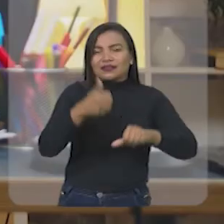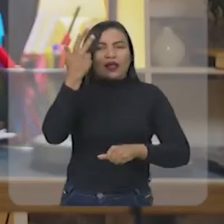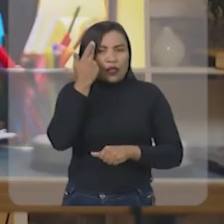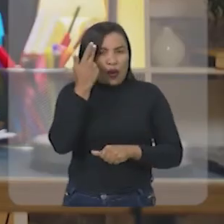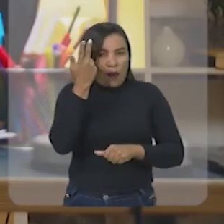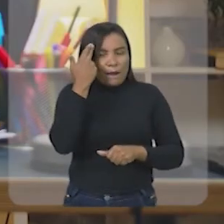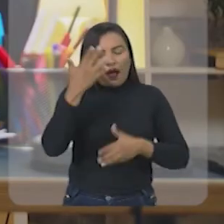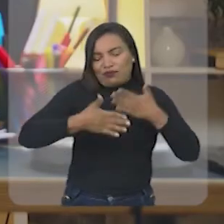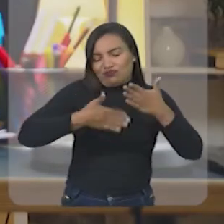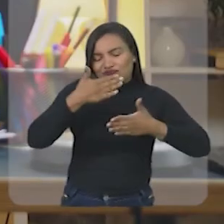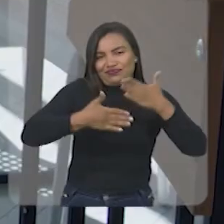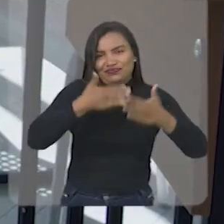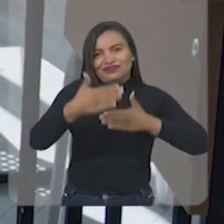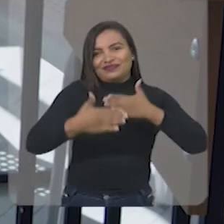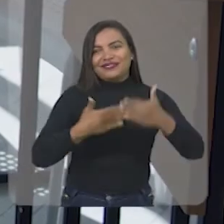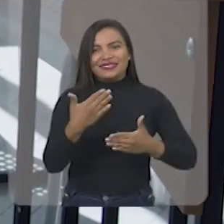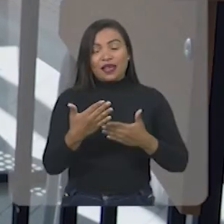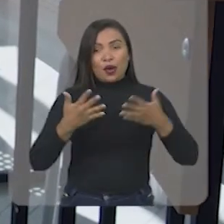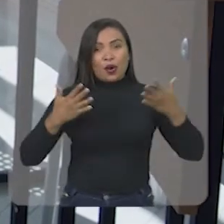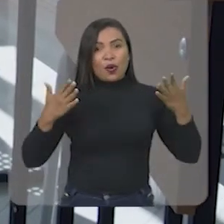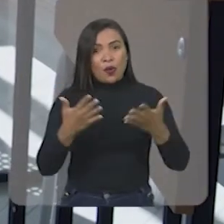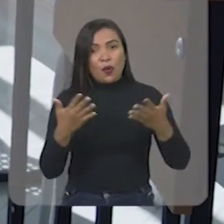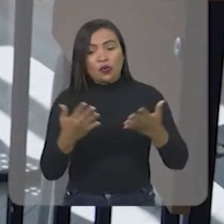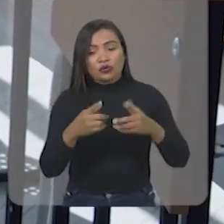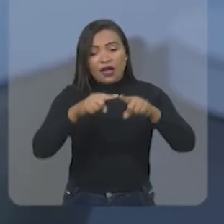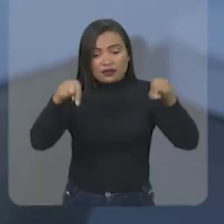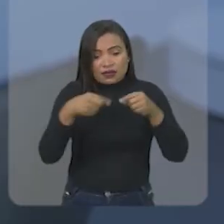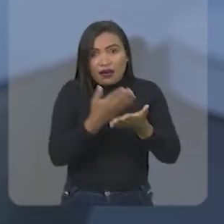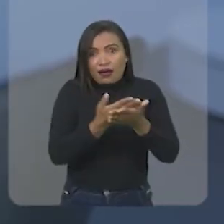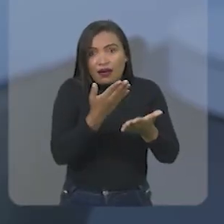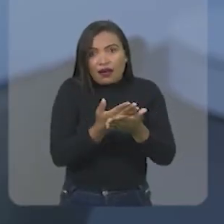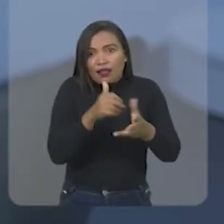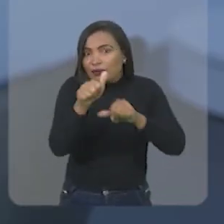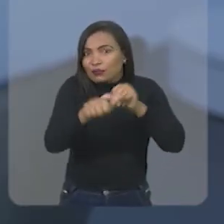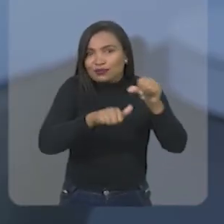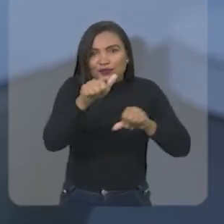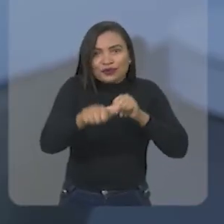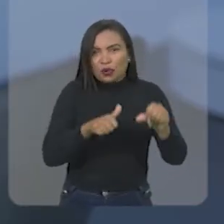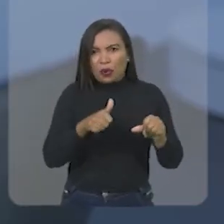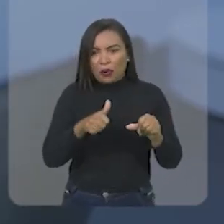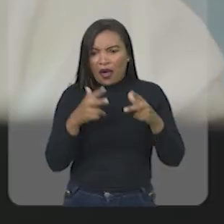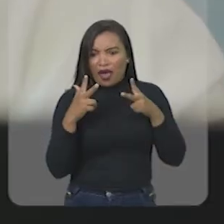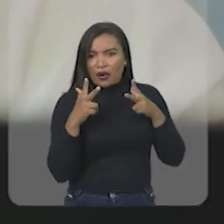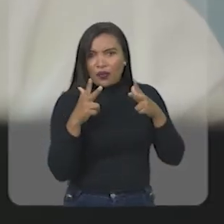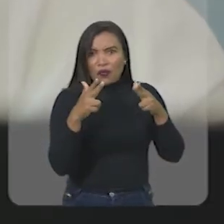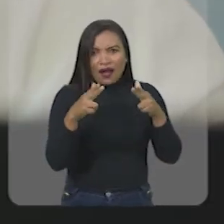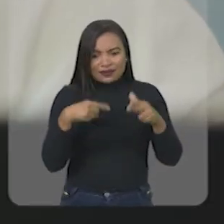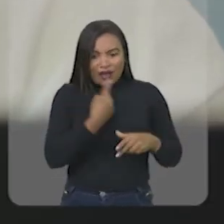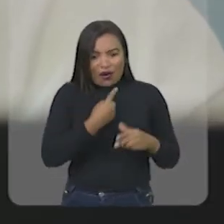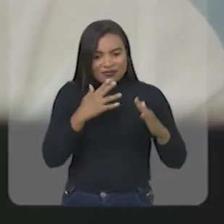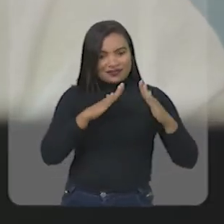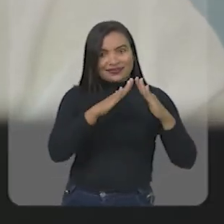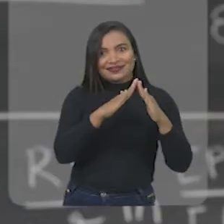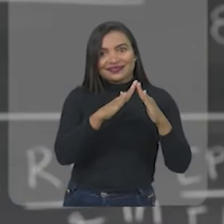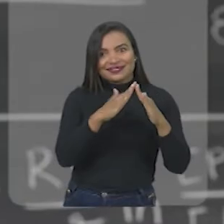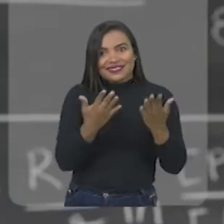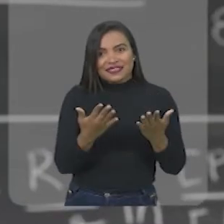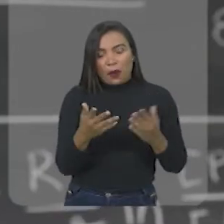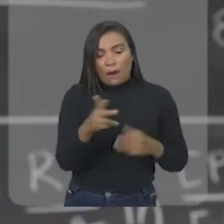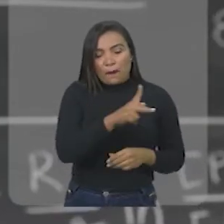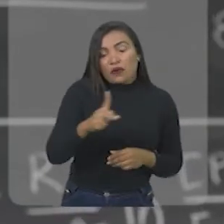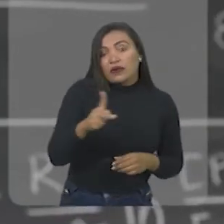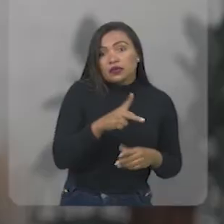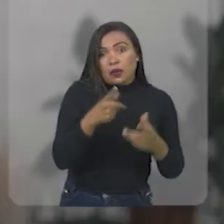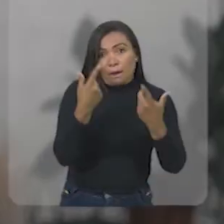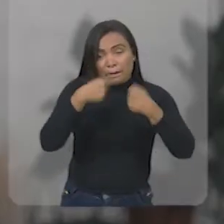evolução. Hoje, a sala de aula mudou e virou a nossa casa. Professores precisam se